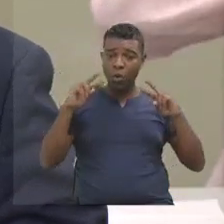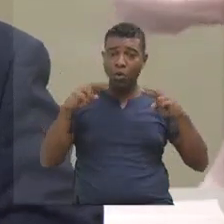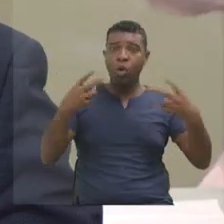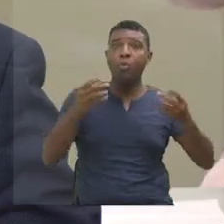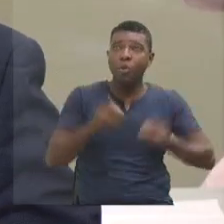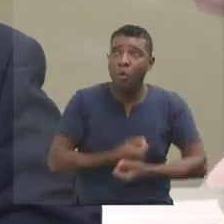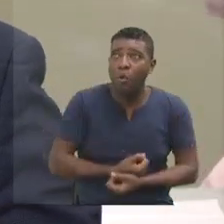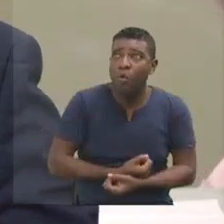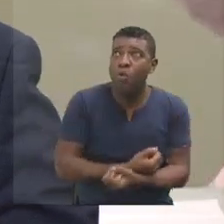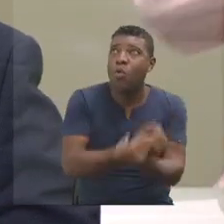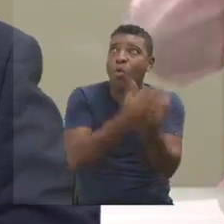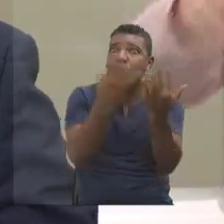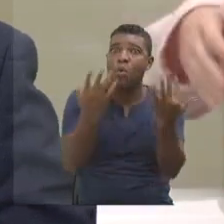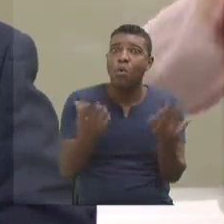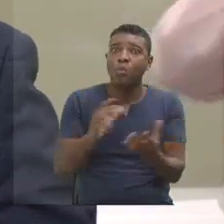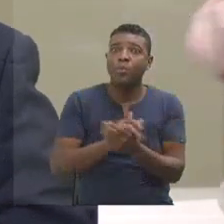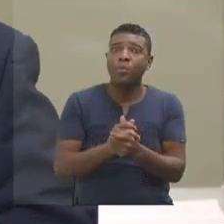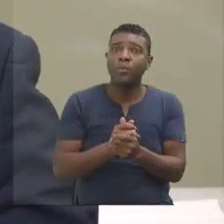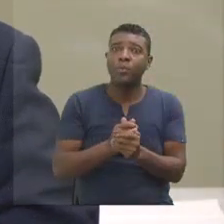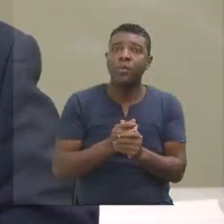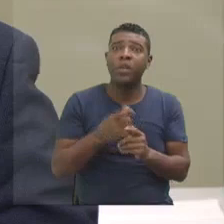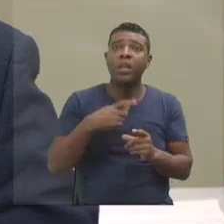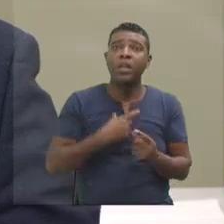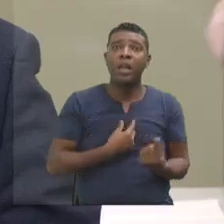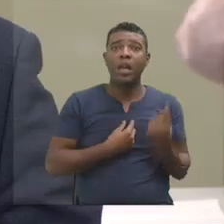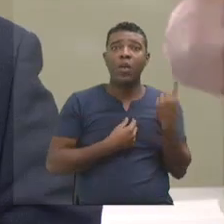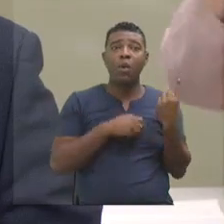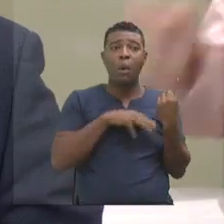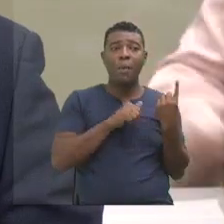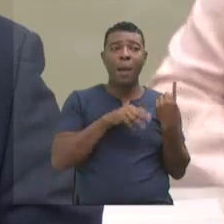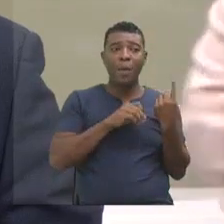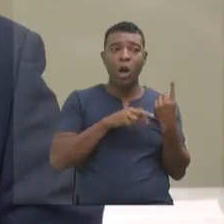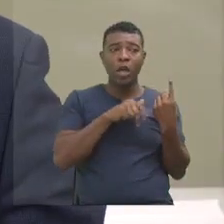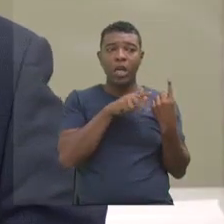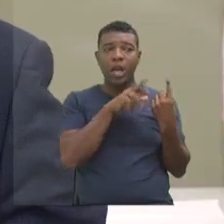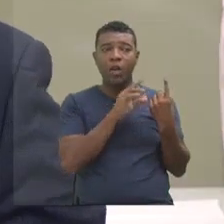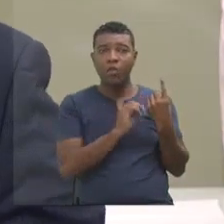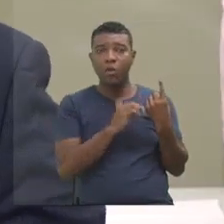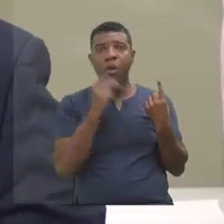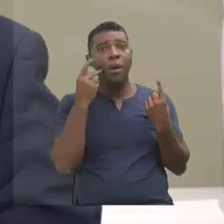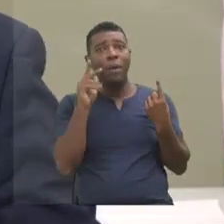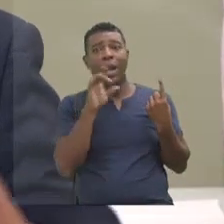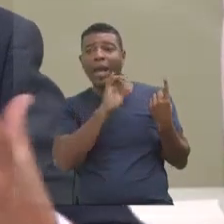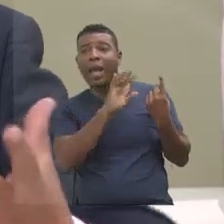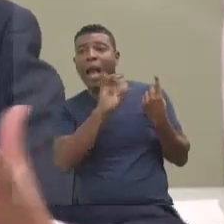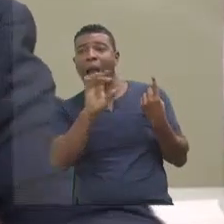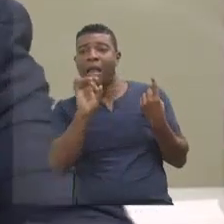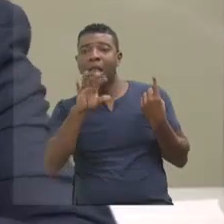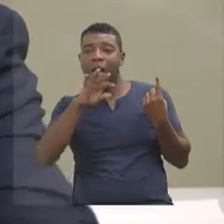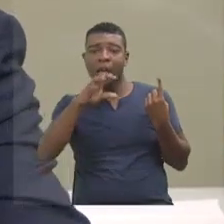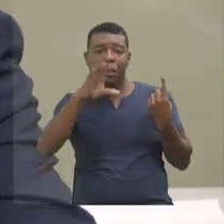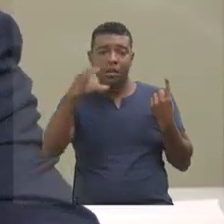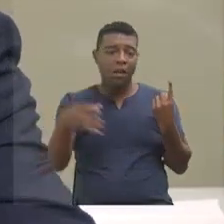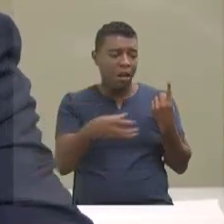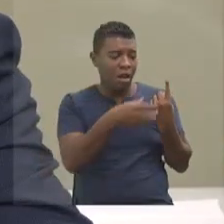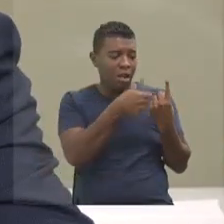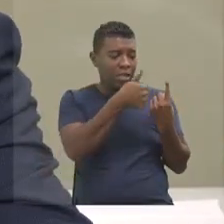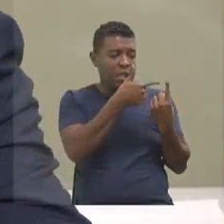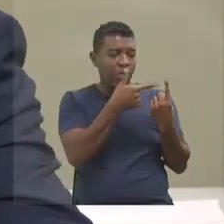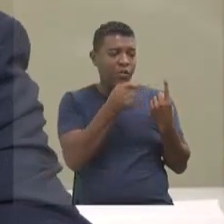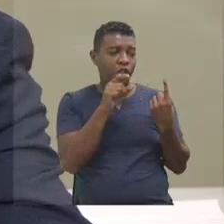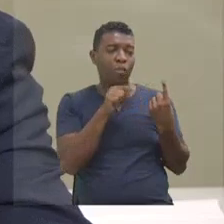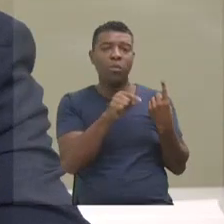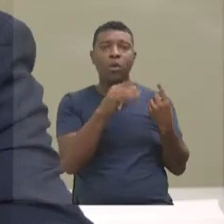Brasil o dobro nós temos uma mógrafo para cada 120 mil habitantes então nós distribuímos